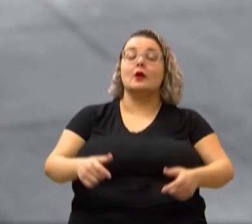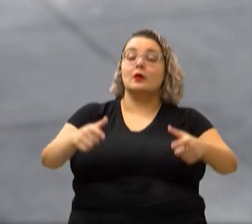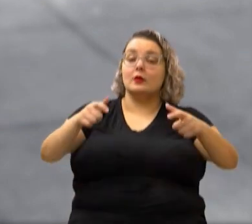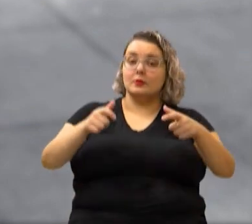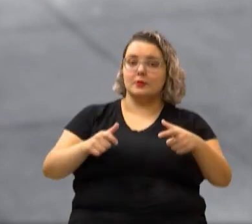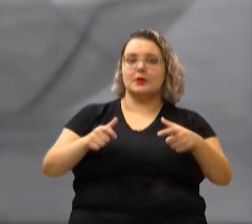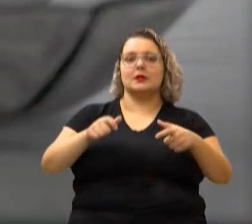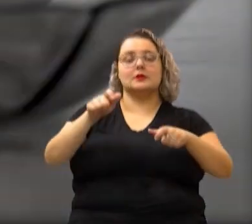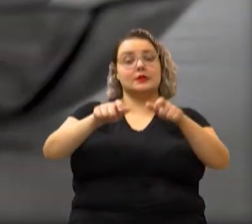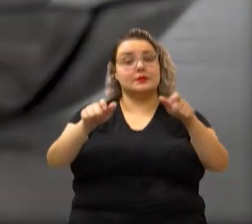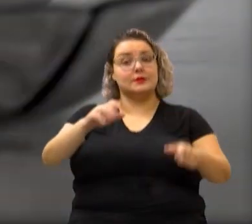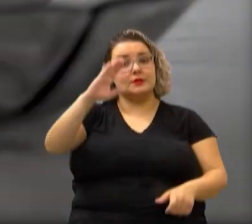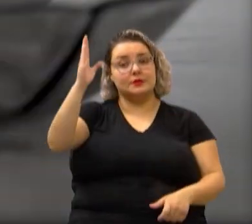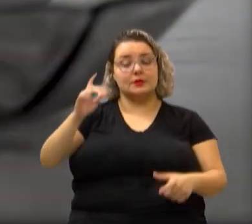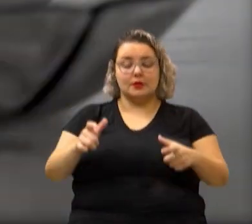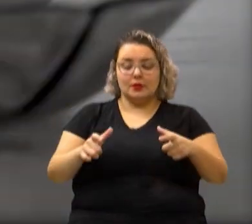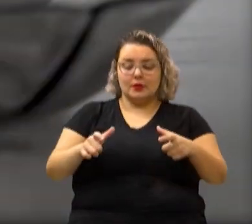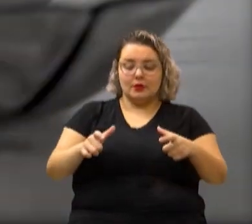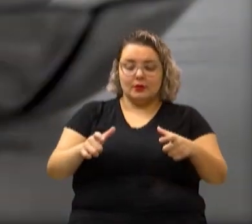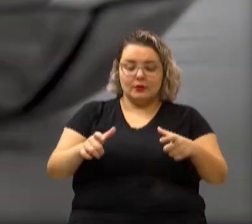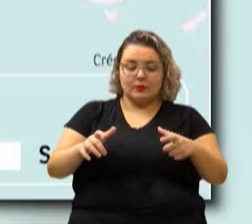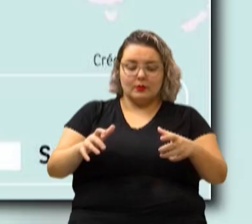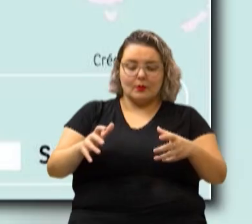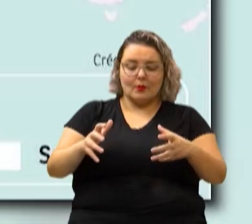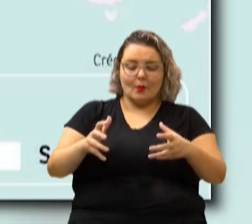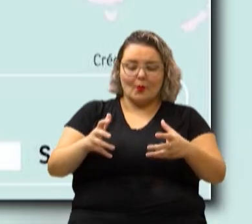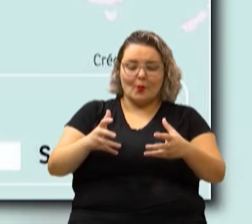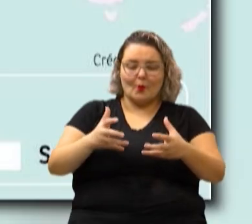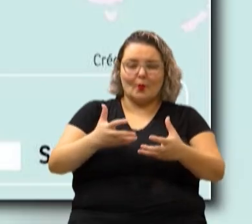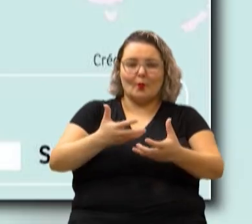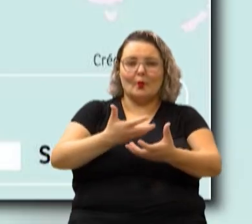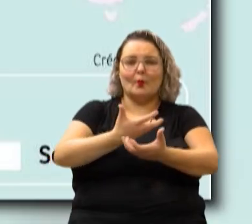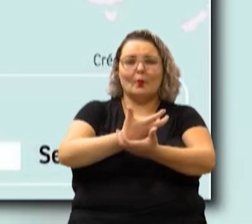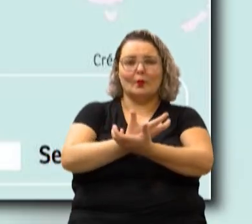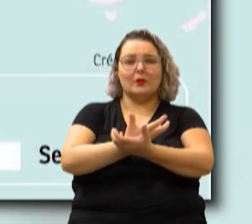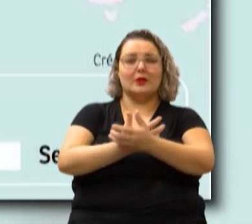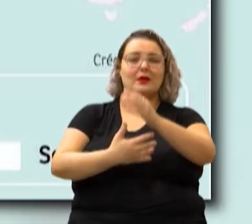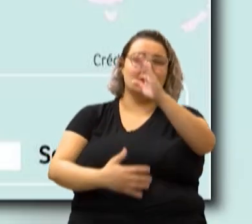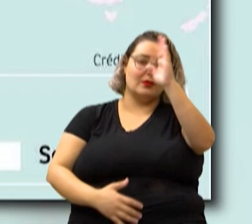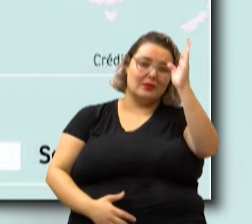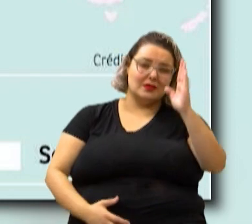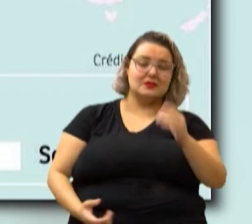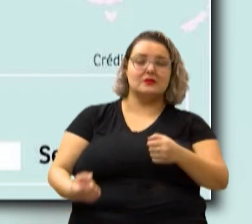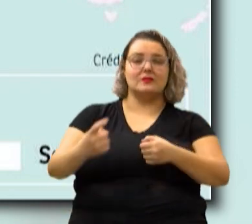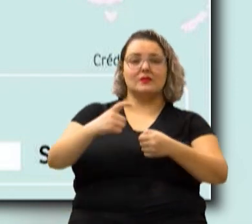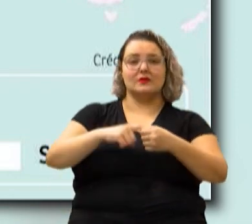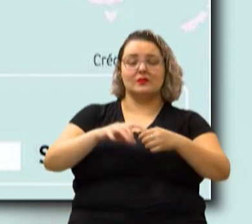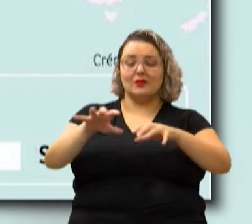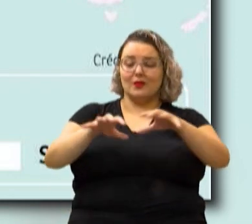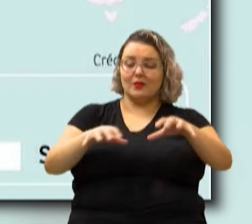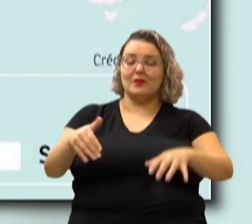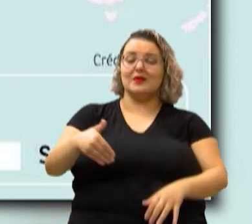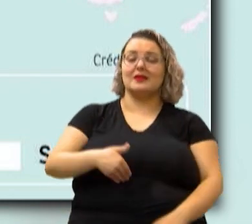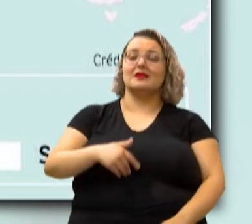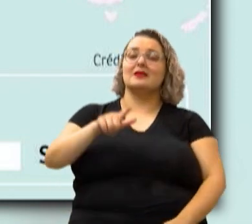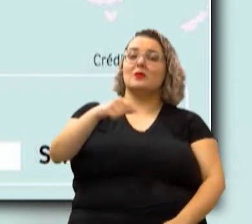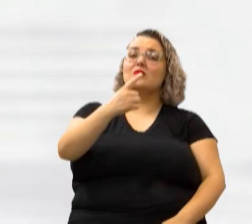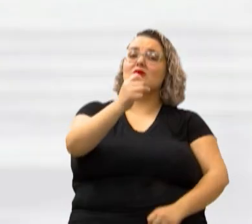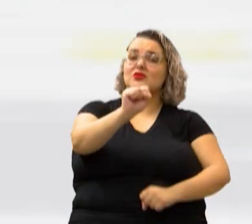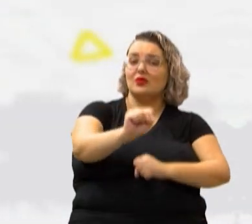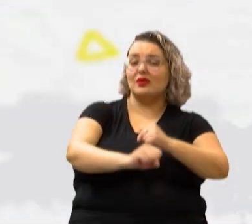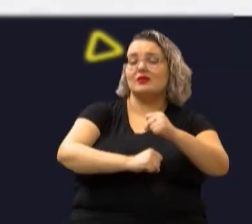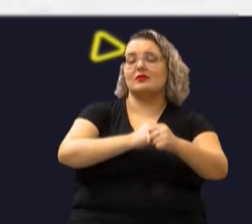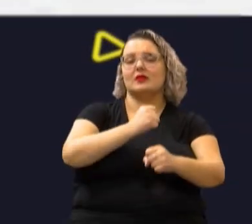O prato do brasileiro está cada vez mais vazio e o país voltou a fazer parte do mapa da fome após